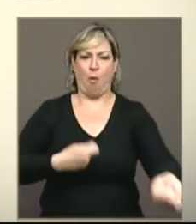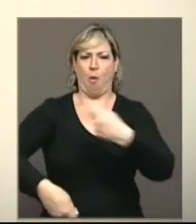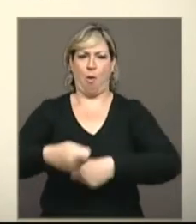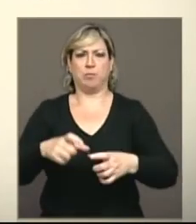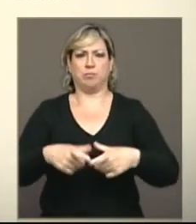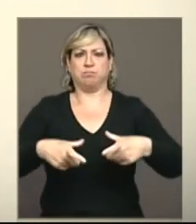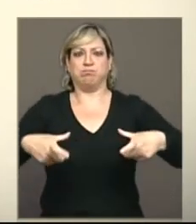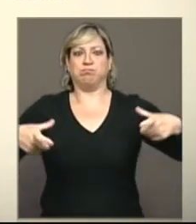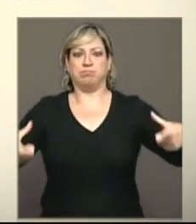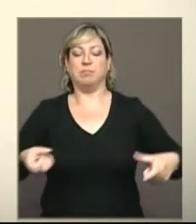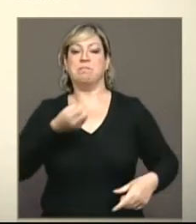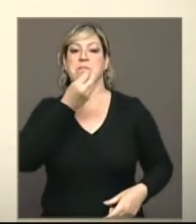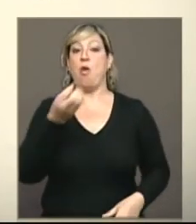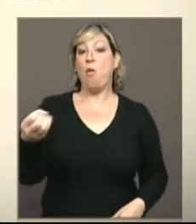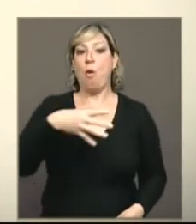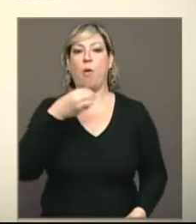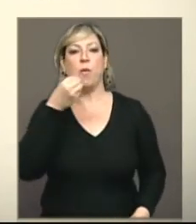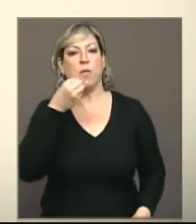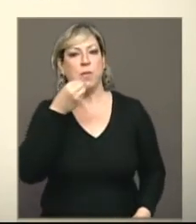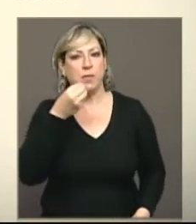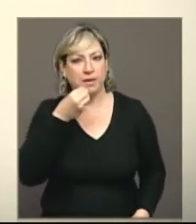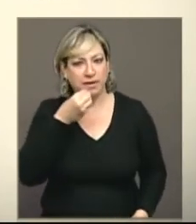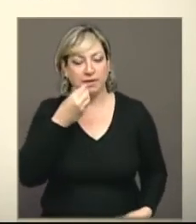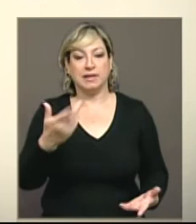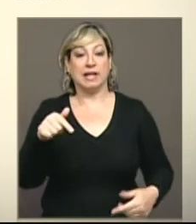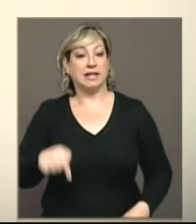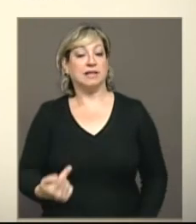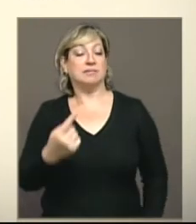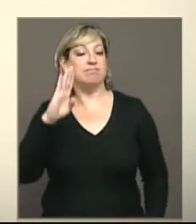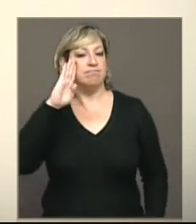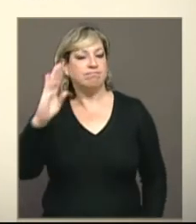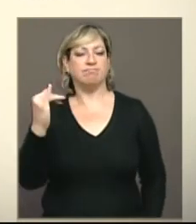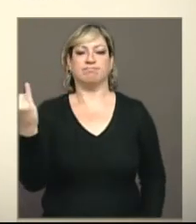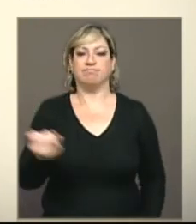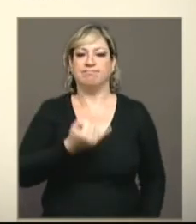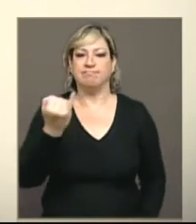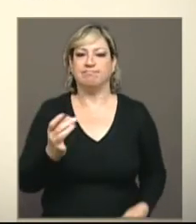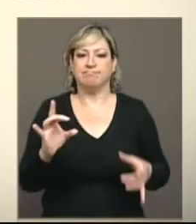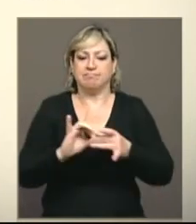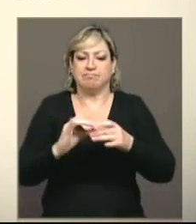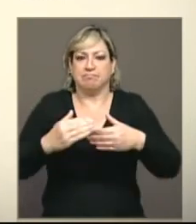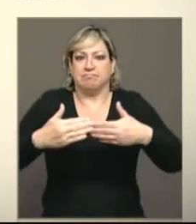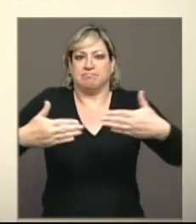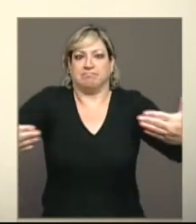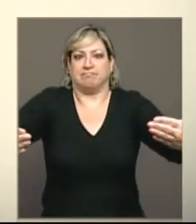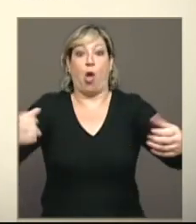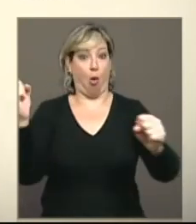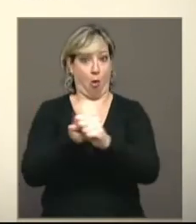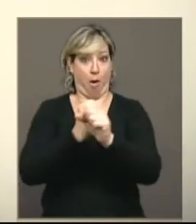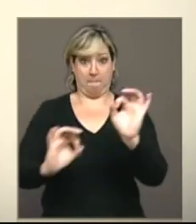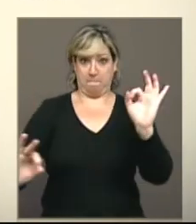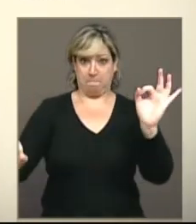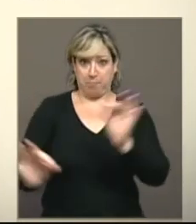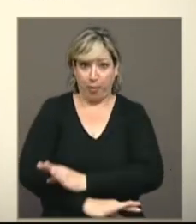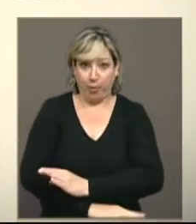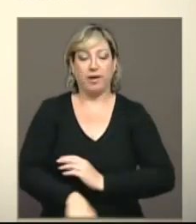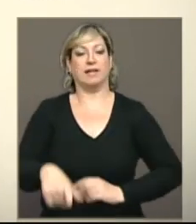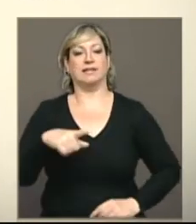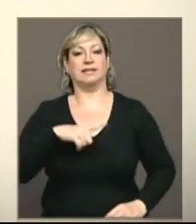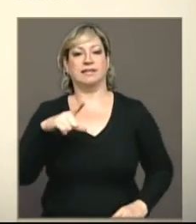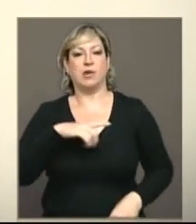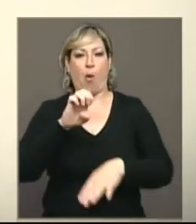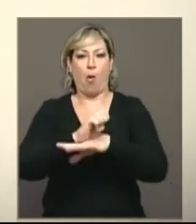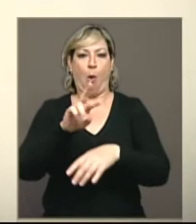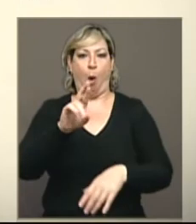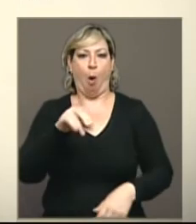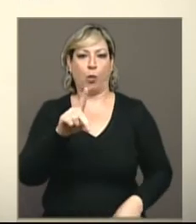cresce a aparecem novas oportunidades uma coisa vai puxando a outra e quando a obra estiver pronta o estado de